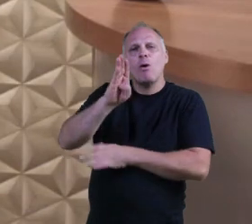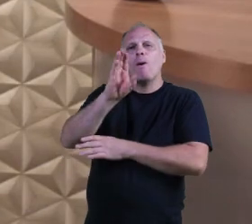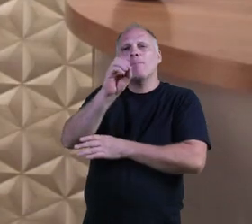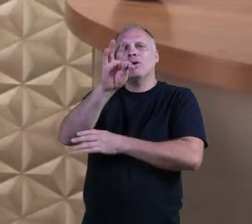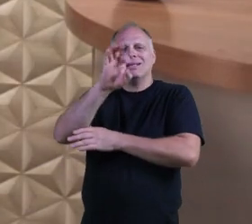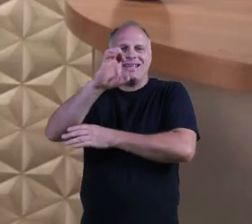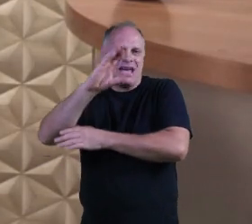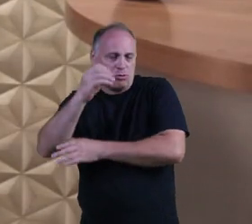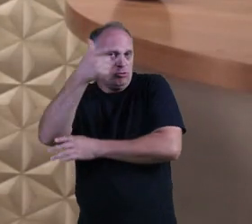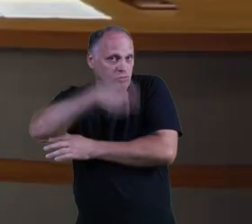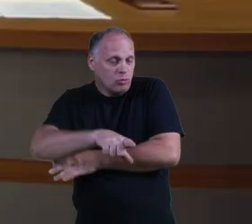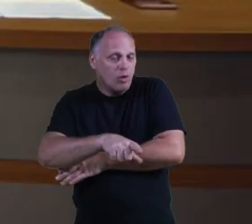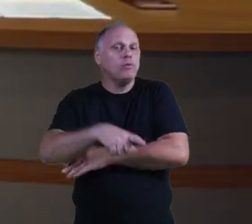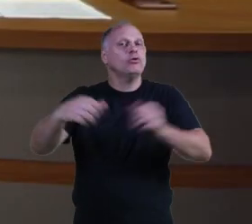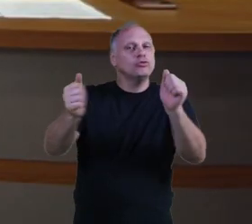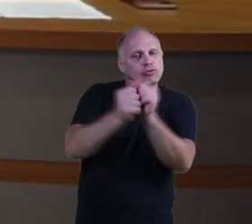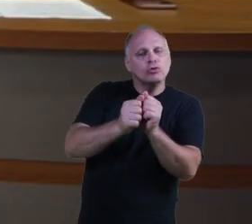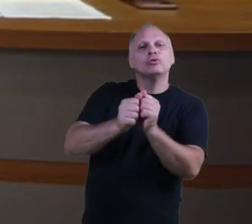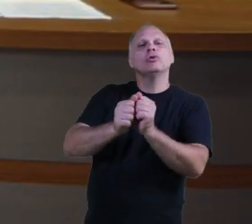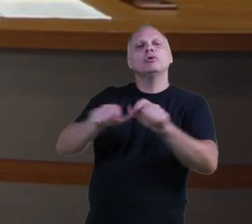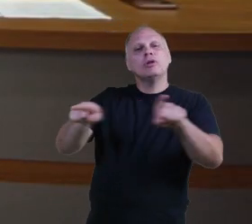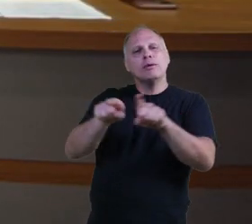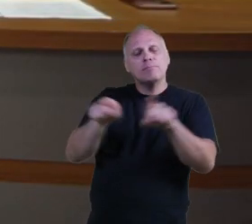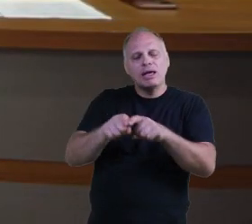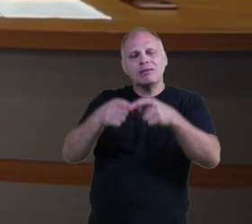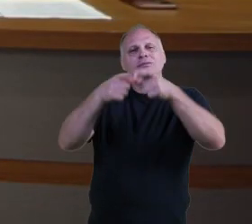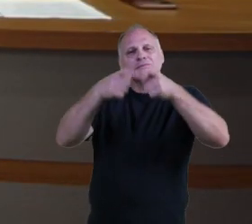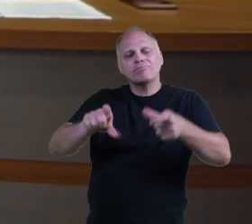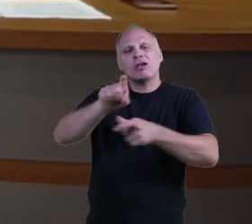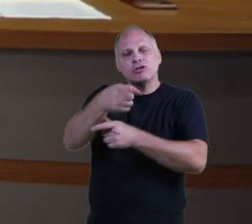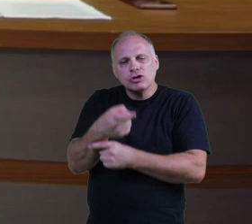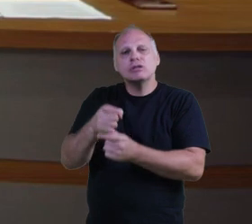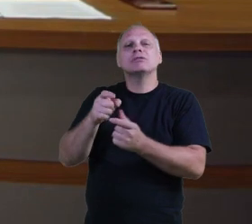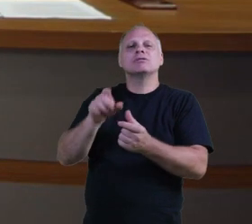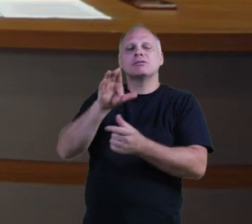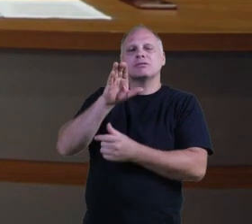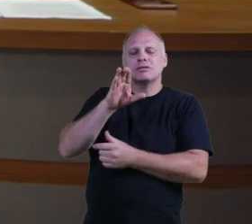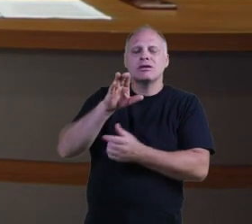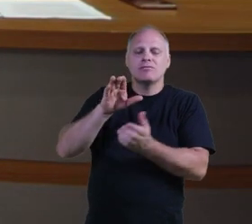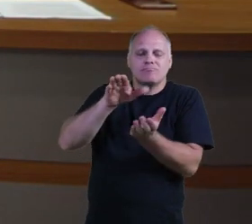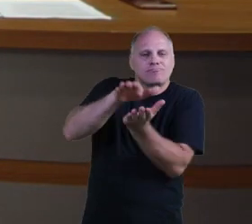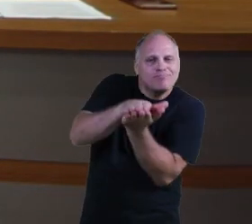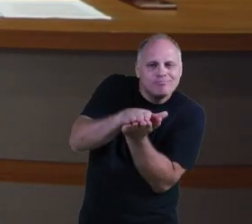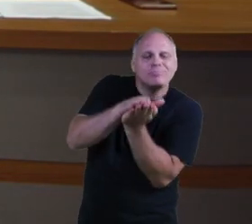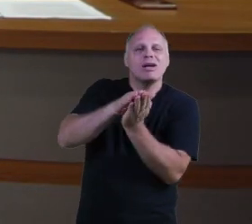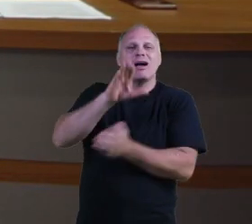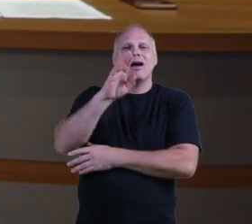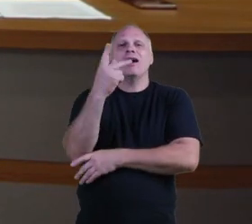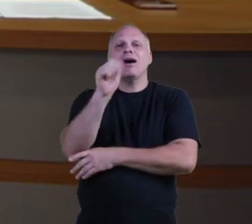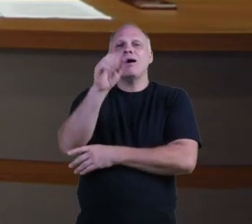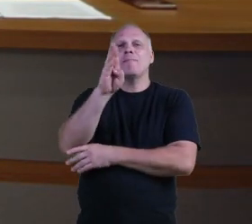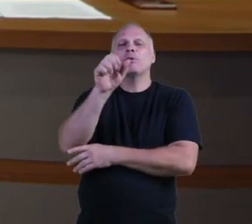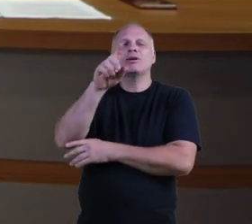ajudar a tocar a hamburgueria. Como eu tenho minha vida hoje já também estabelecida em Santa Catarina, eu não queria mais. E